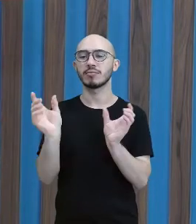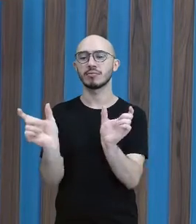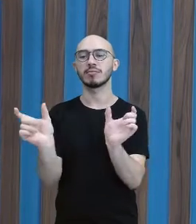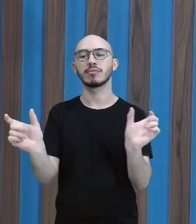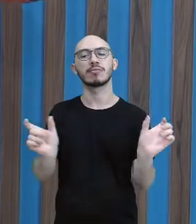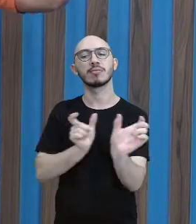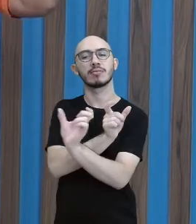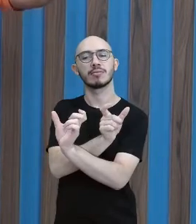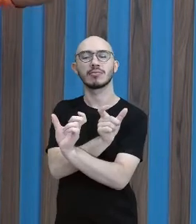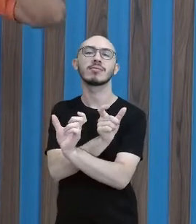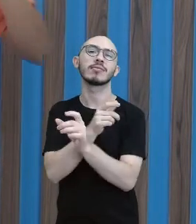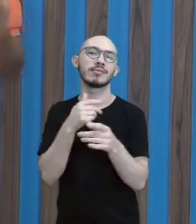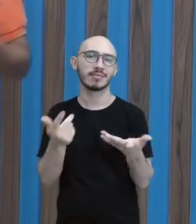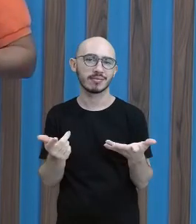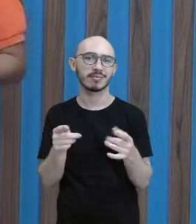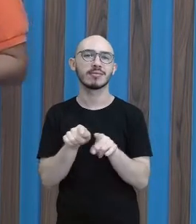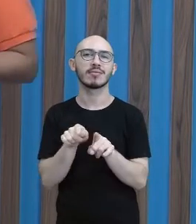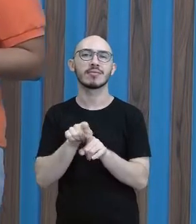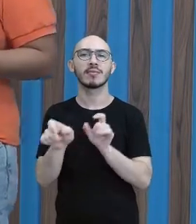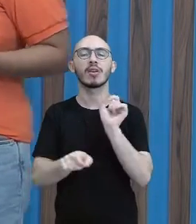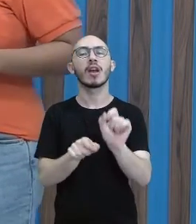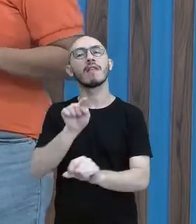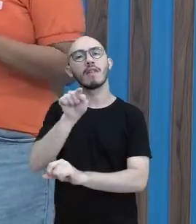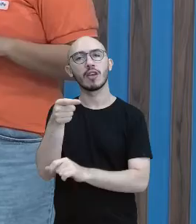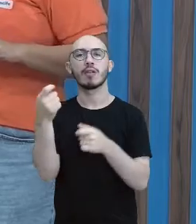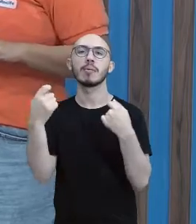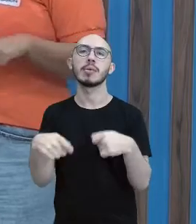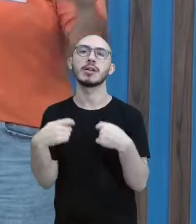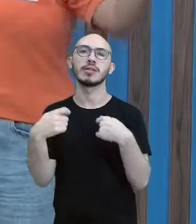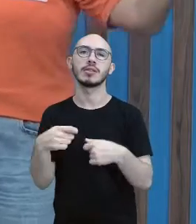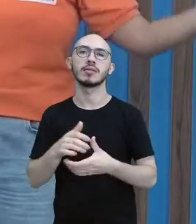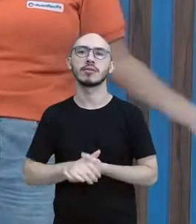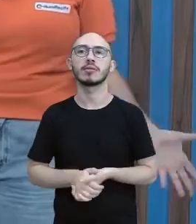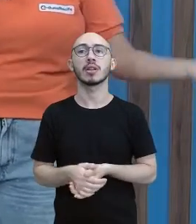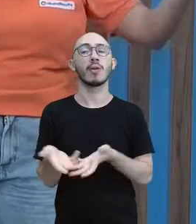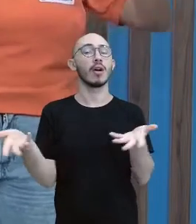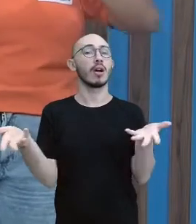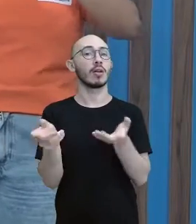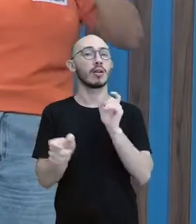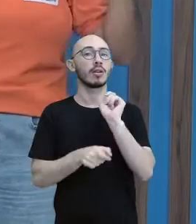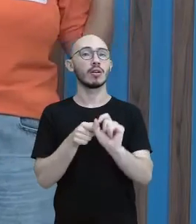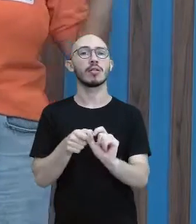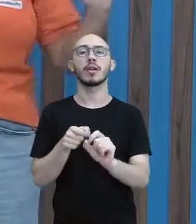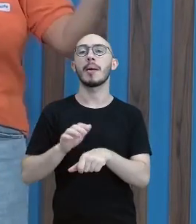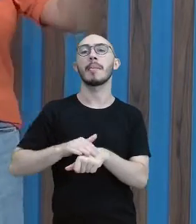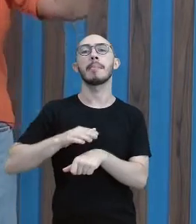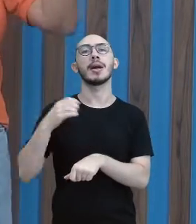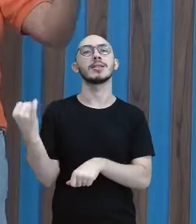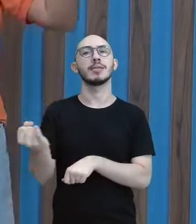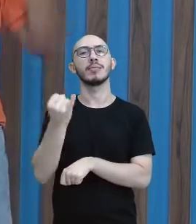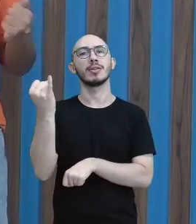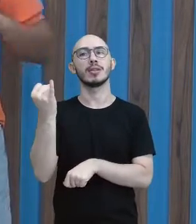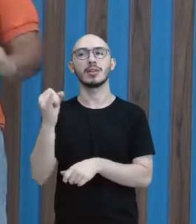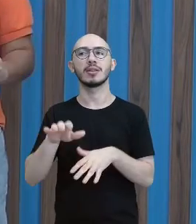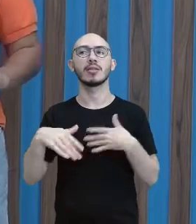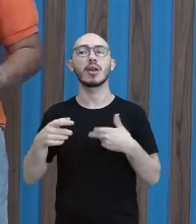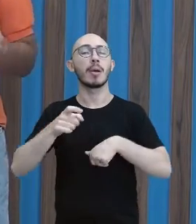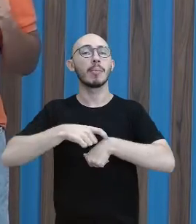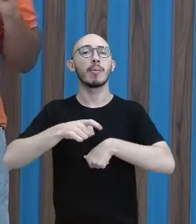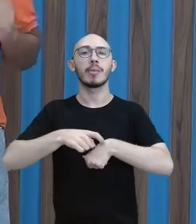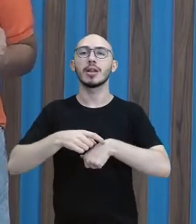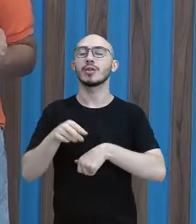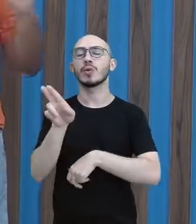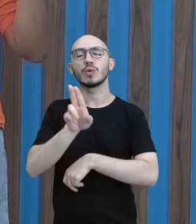deslocados devem possuir vírgulas. E agora eu acho que é a parte mais importante. Quando não usar vírgula,